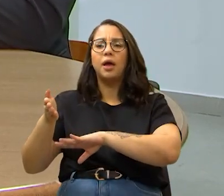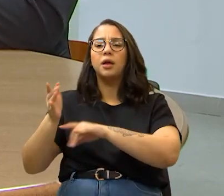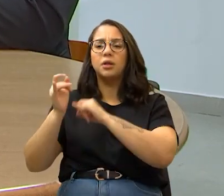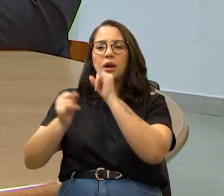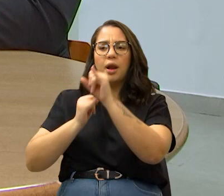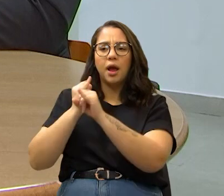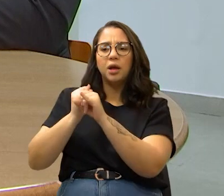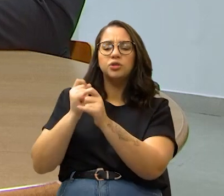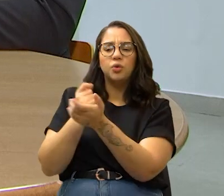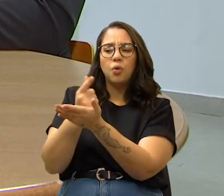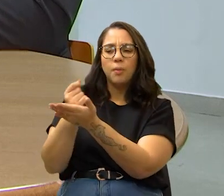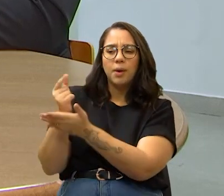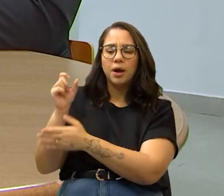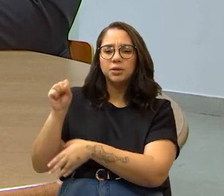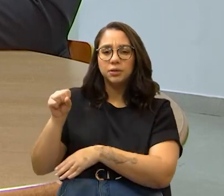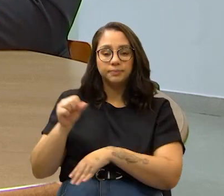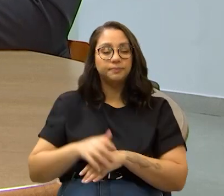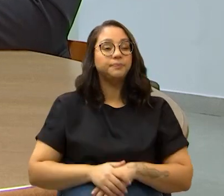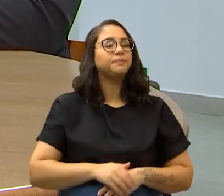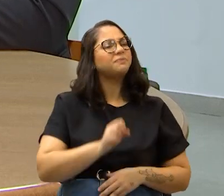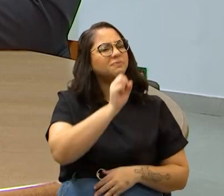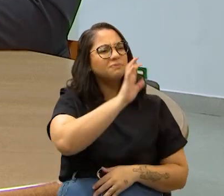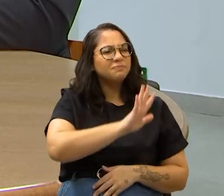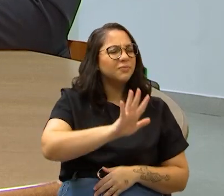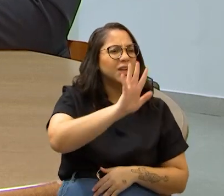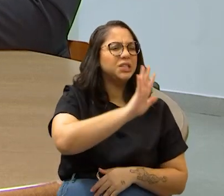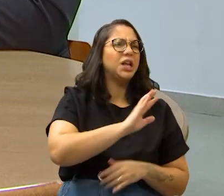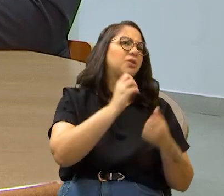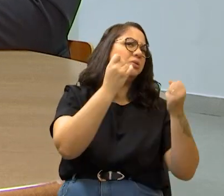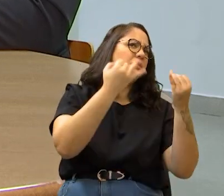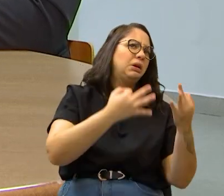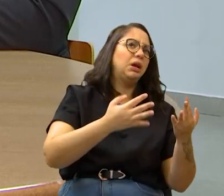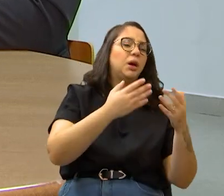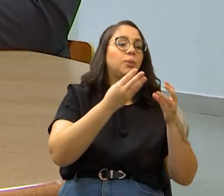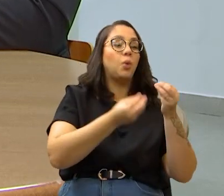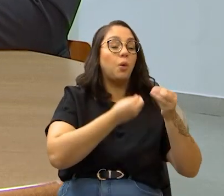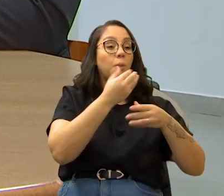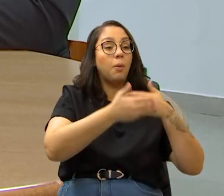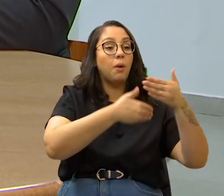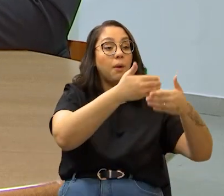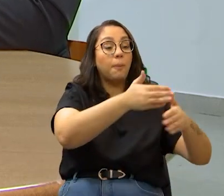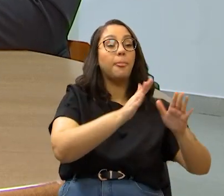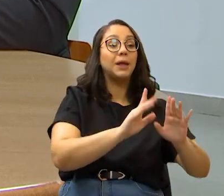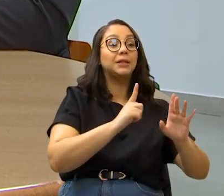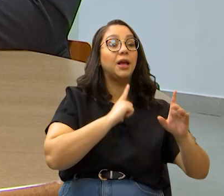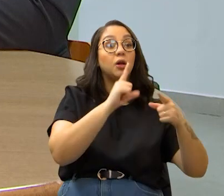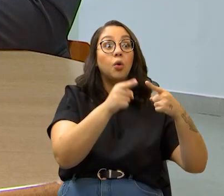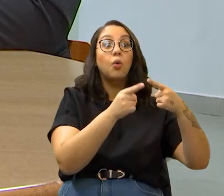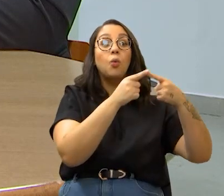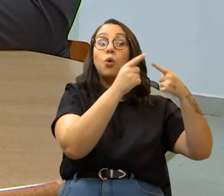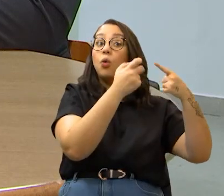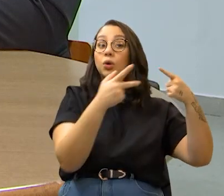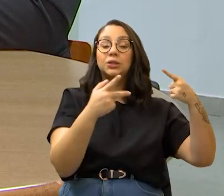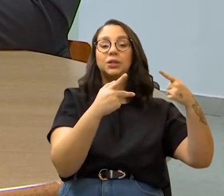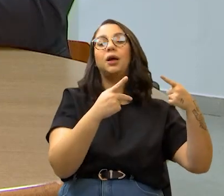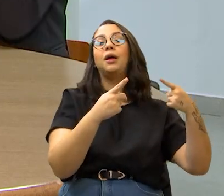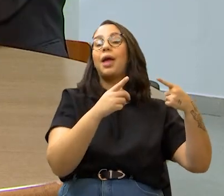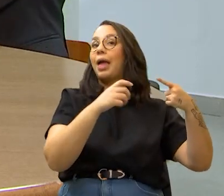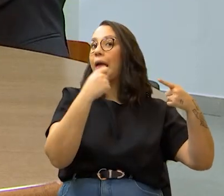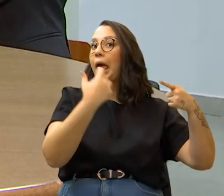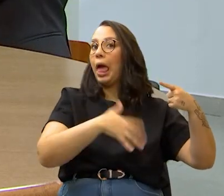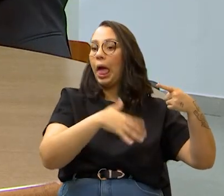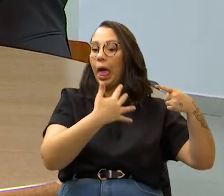conversa. A gente falou um pouco assim mais de um modo geral, dessa organização, desse passo a passo, mas eu quero falar de um item